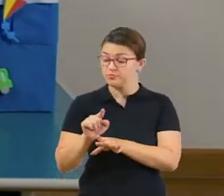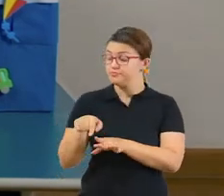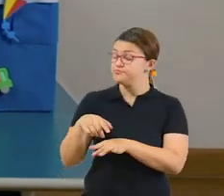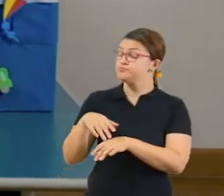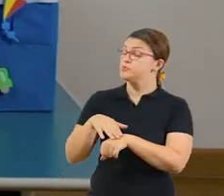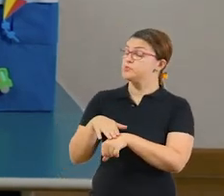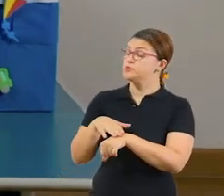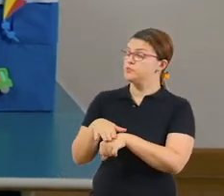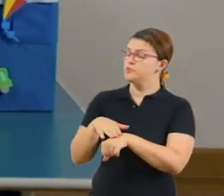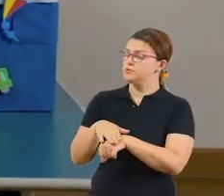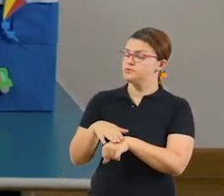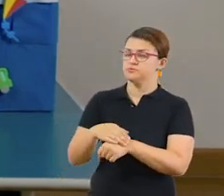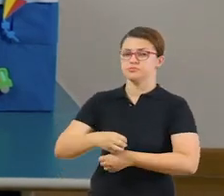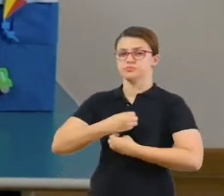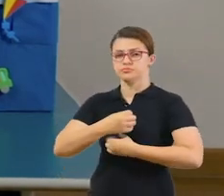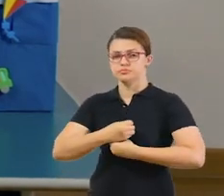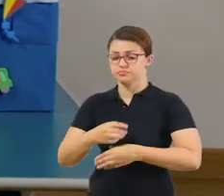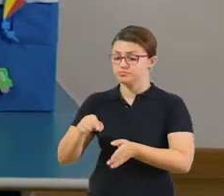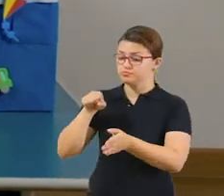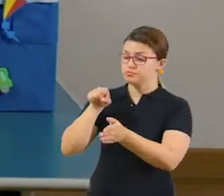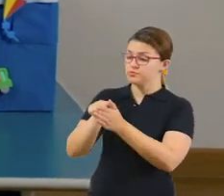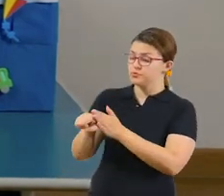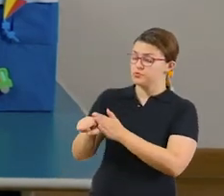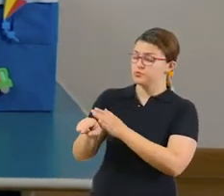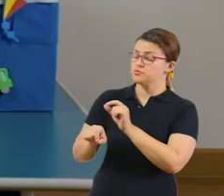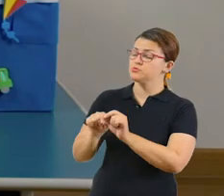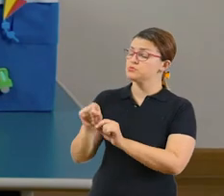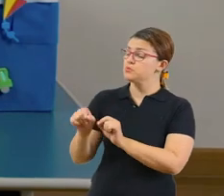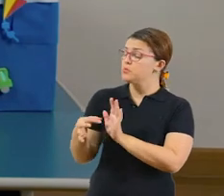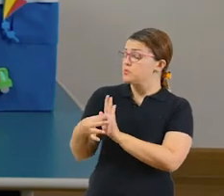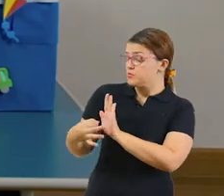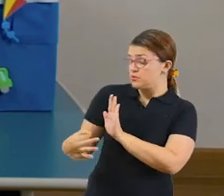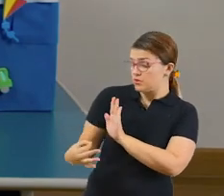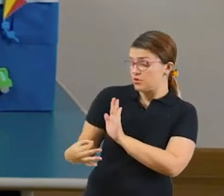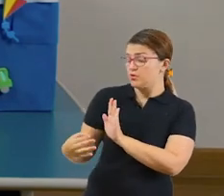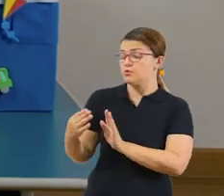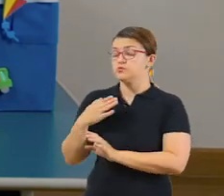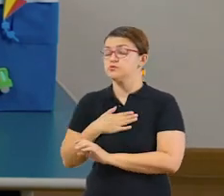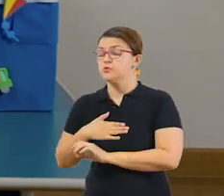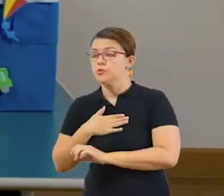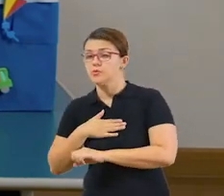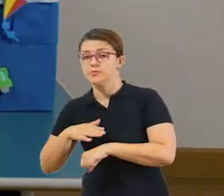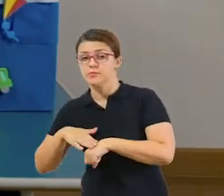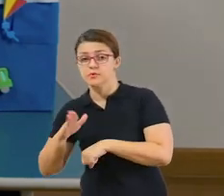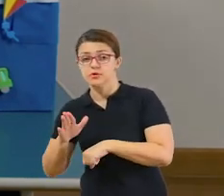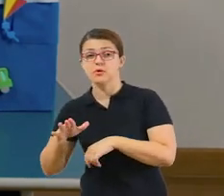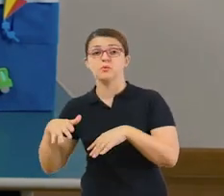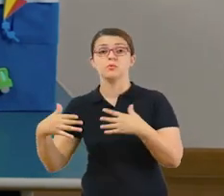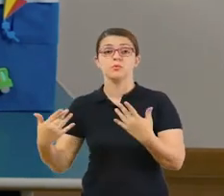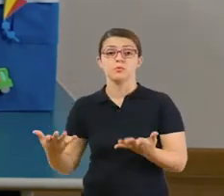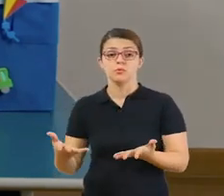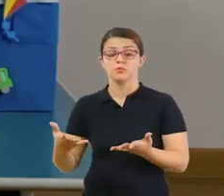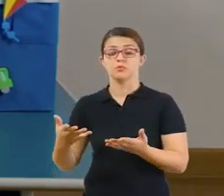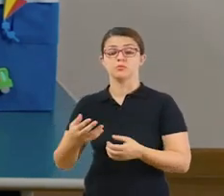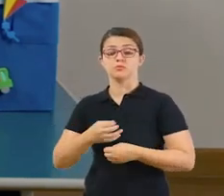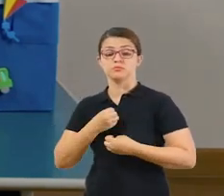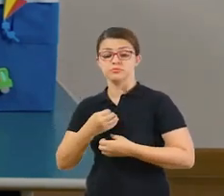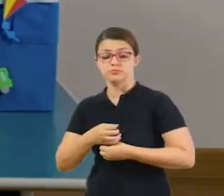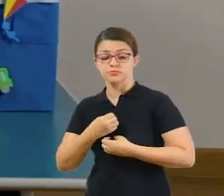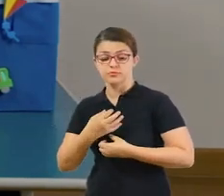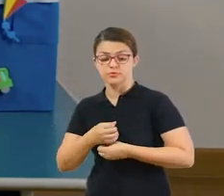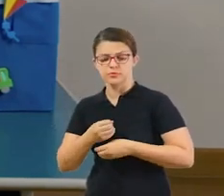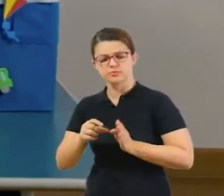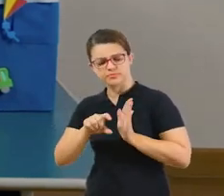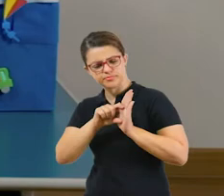criança sobre o poema. Faça perguntas como: o que achou? O que mais gostou? Qual a parte do poema